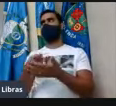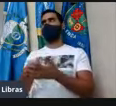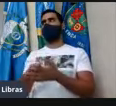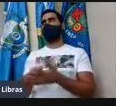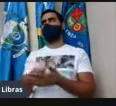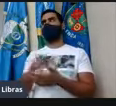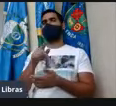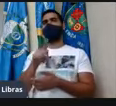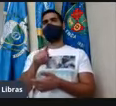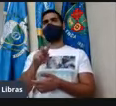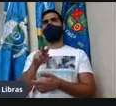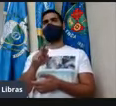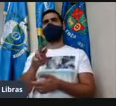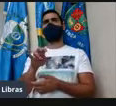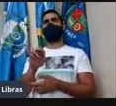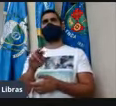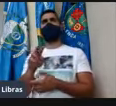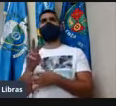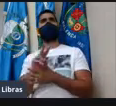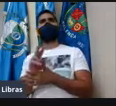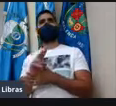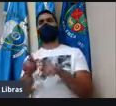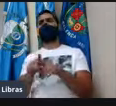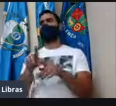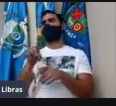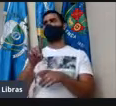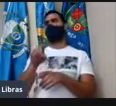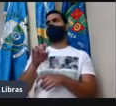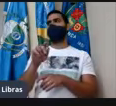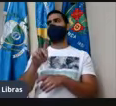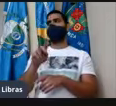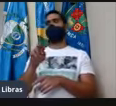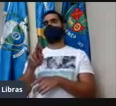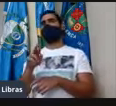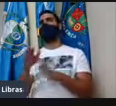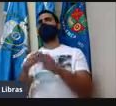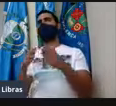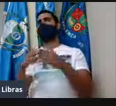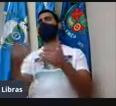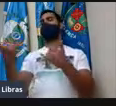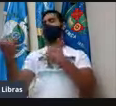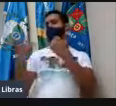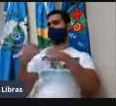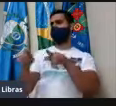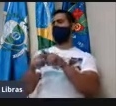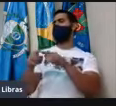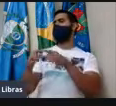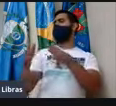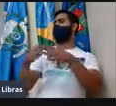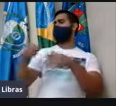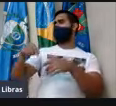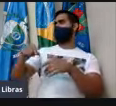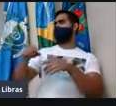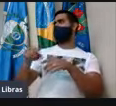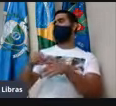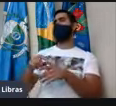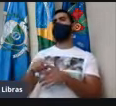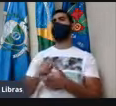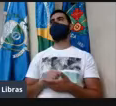do pré-valença. O DIPR, que a gente observa aqui no CAD prévio, pediu uma informação através de um requerimento